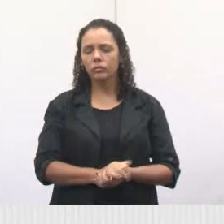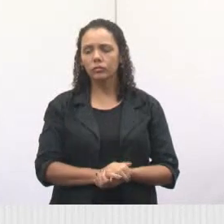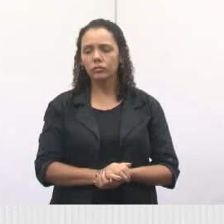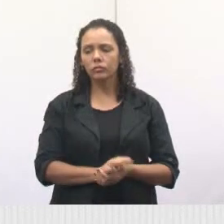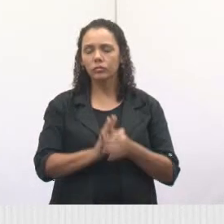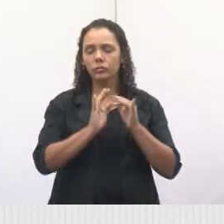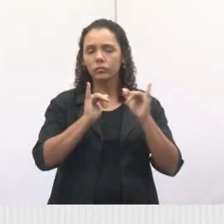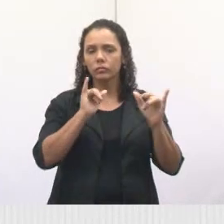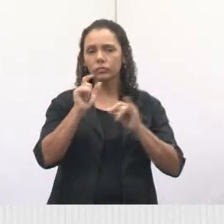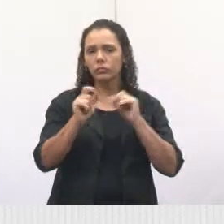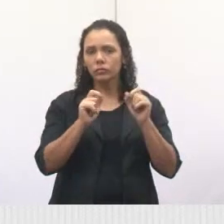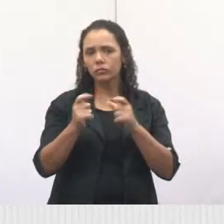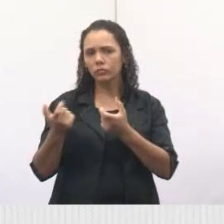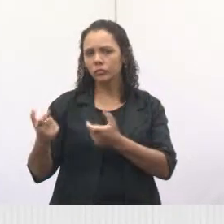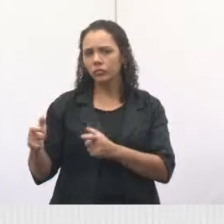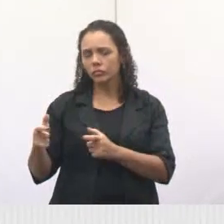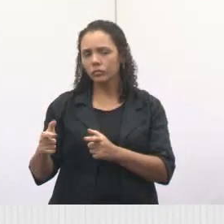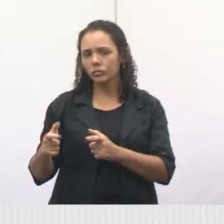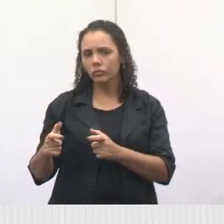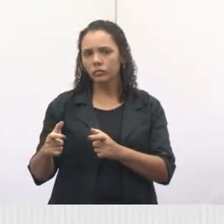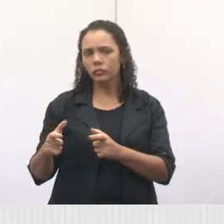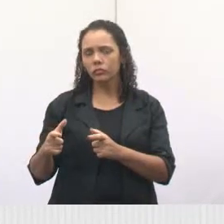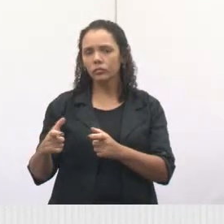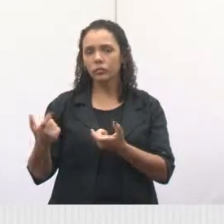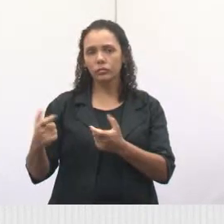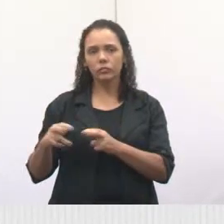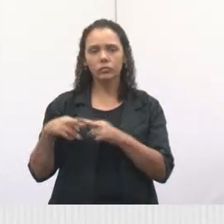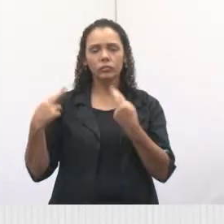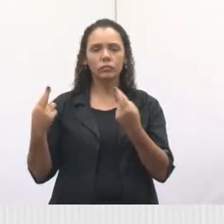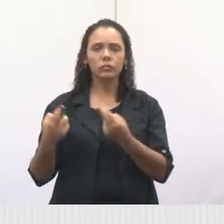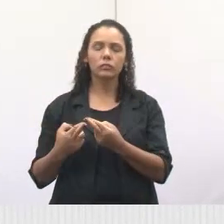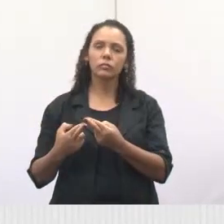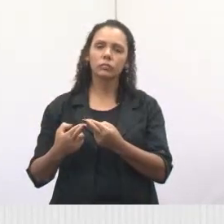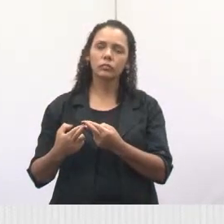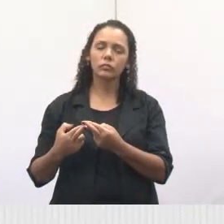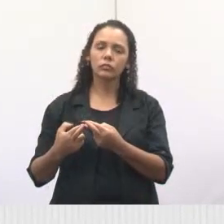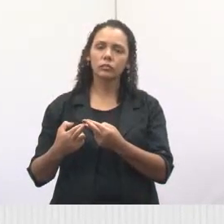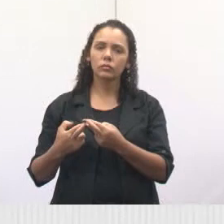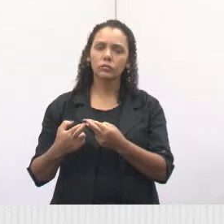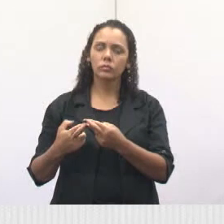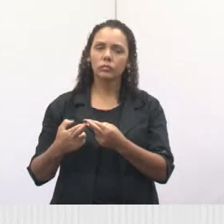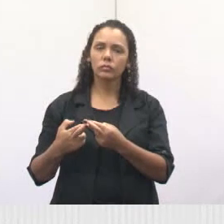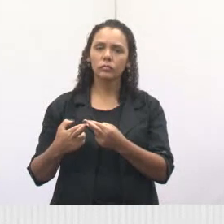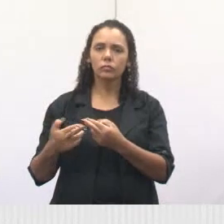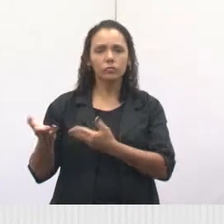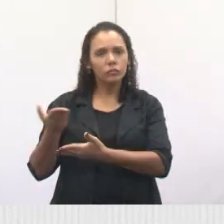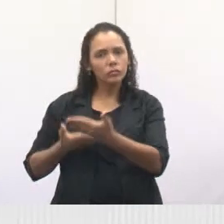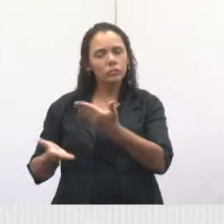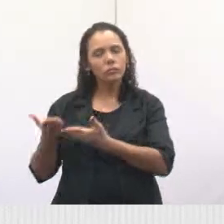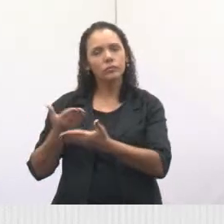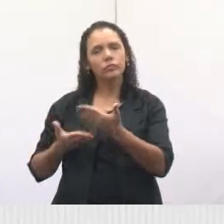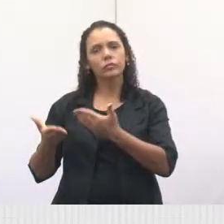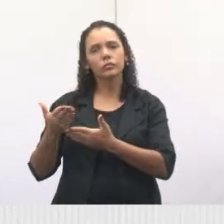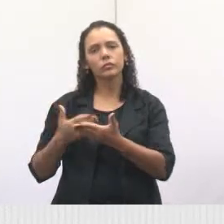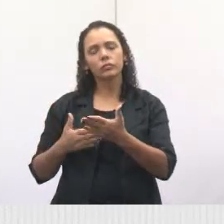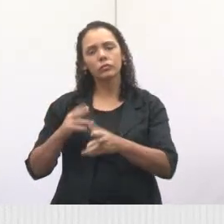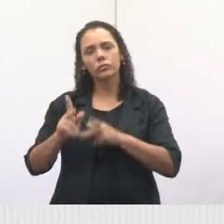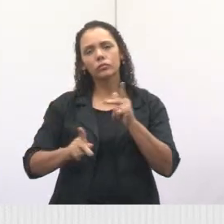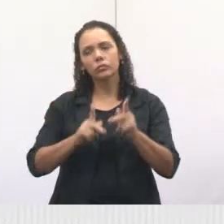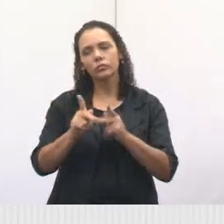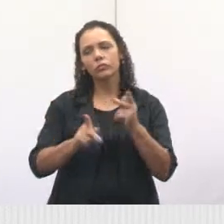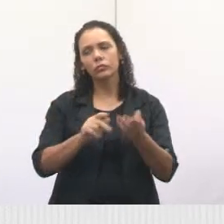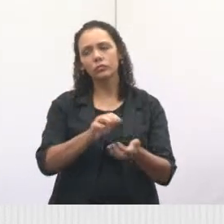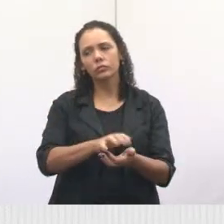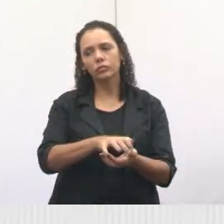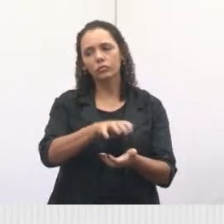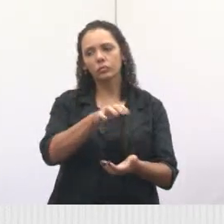o Viva Vida é o local de reunião, integração e lazer de uma considerável parcela da população idosa